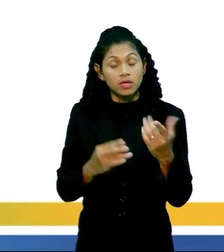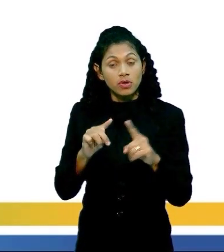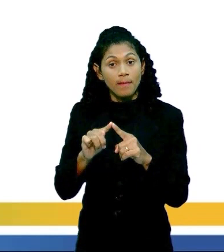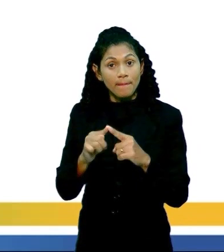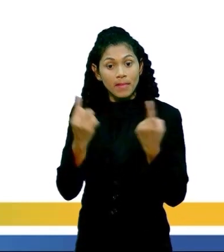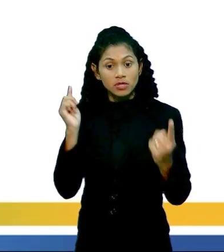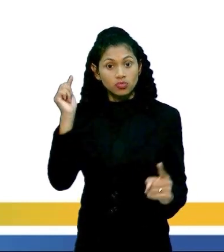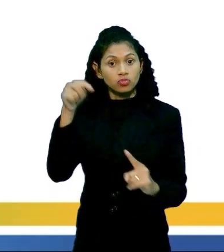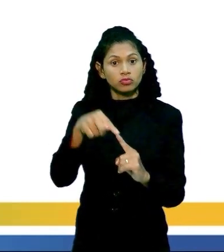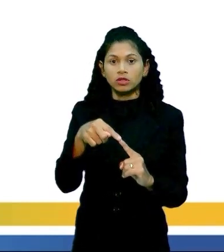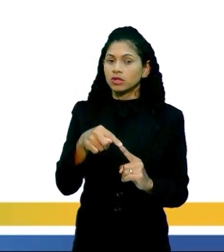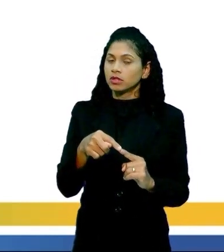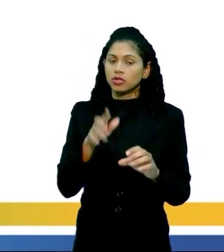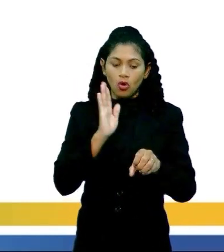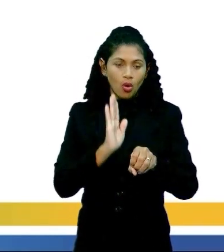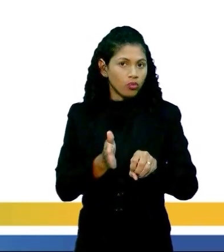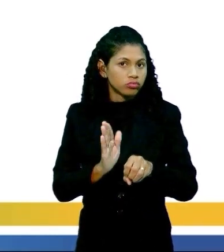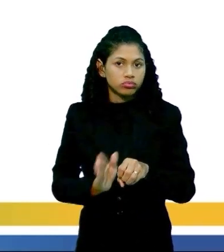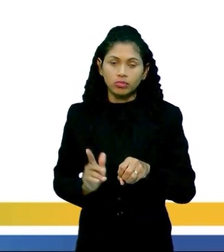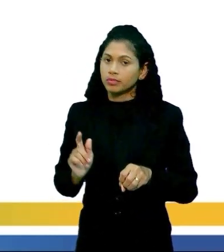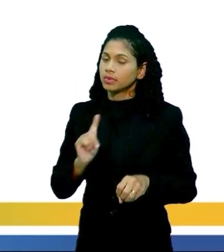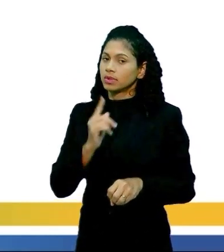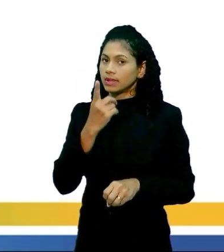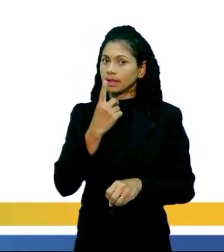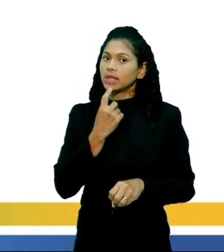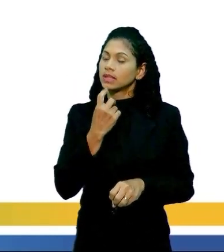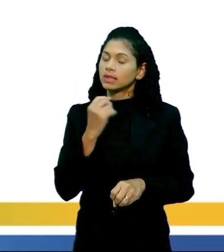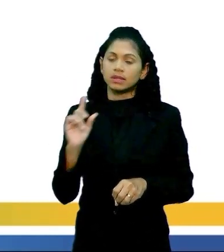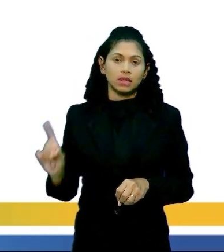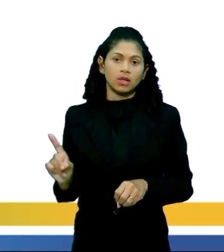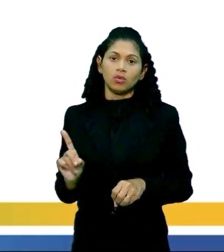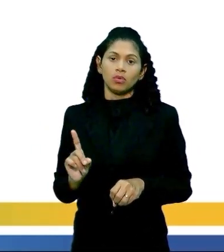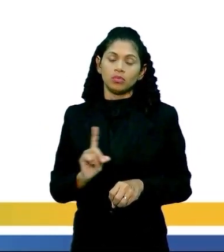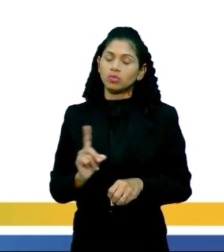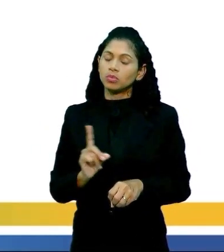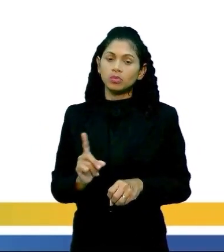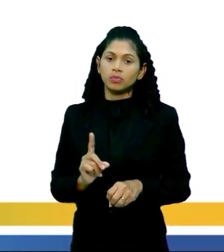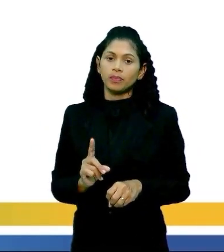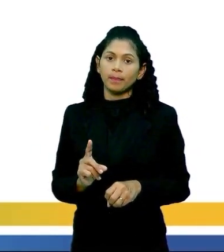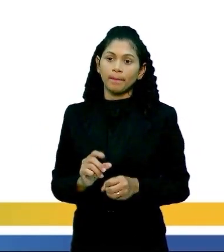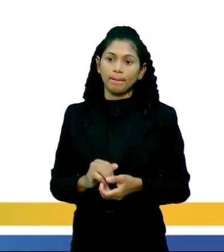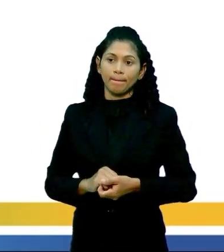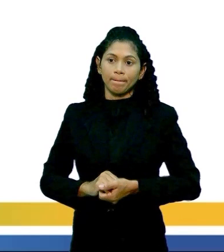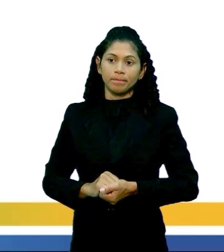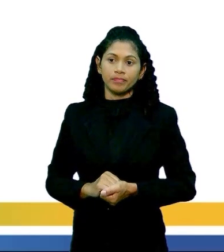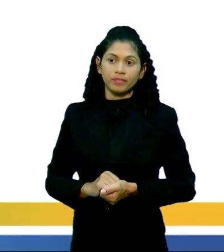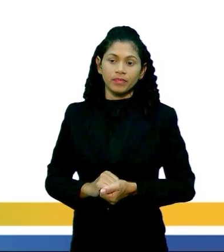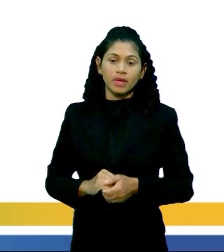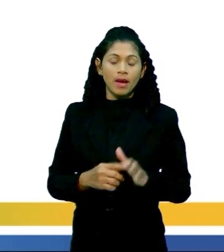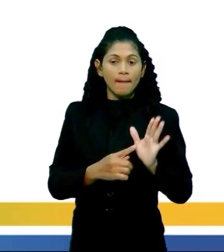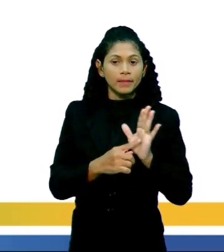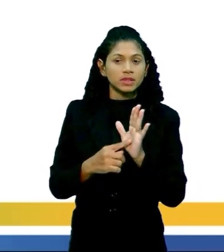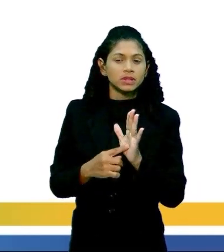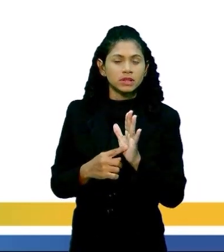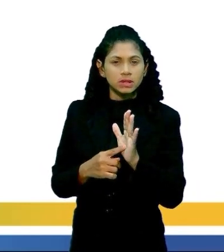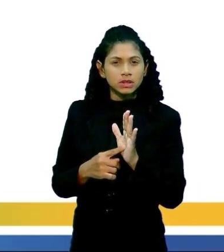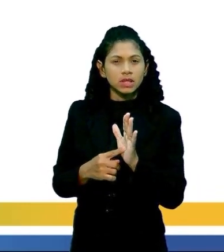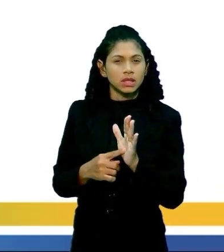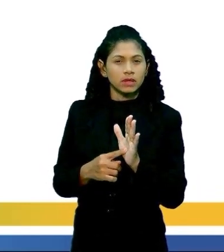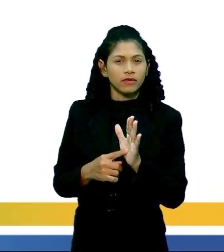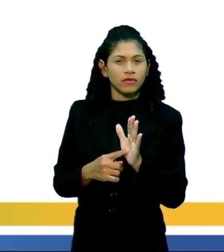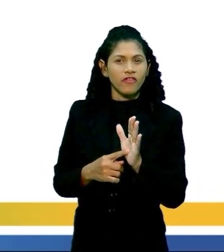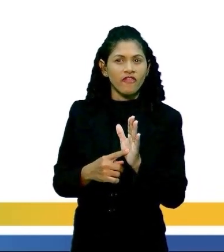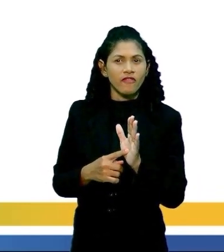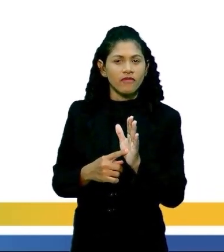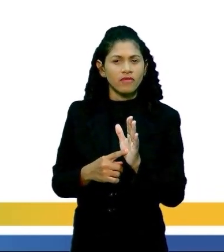né? Ele apresenta a cor do o tomate de cor amarela? Sim, apresenta, chama até de maçã de ouro. Mas é essa a finalidade, a intenção